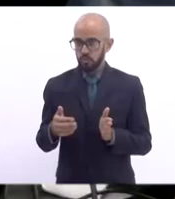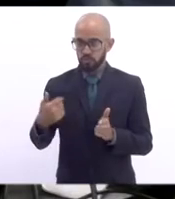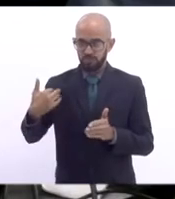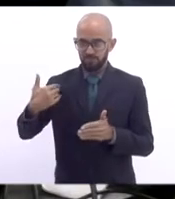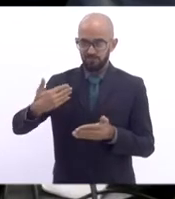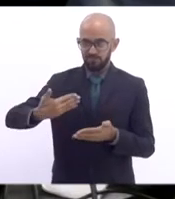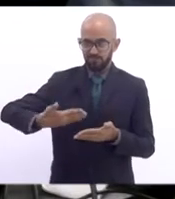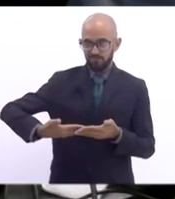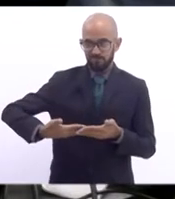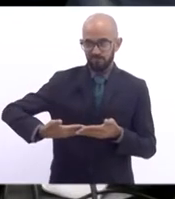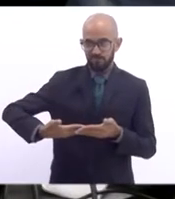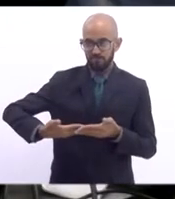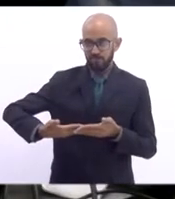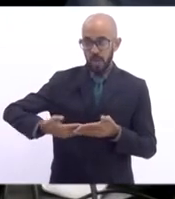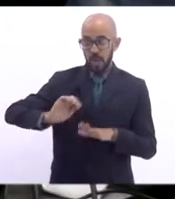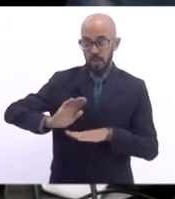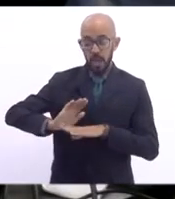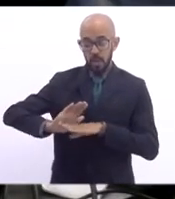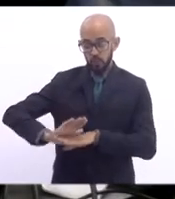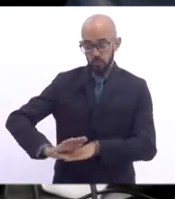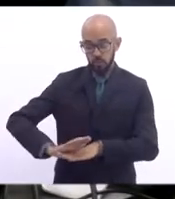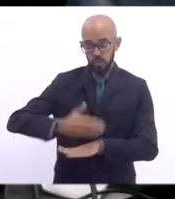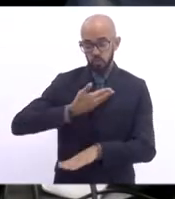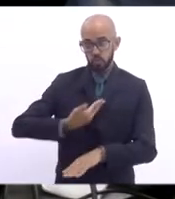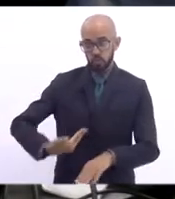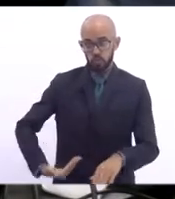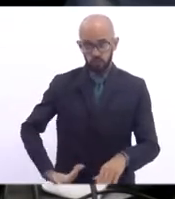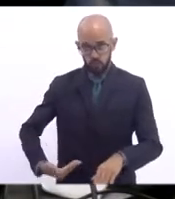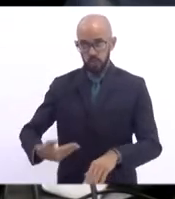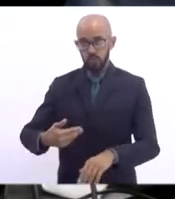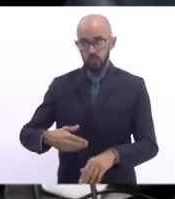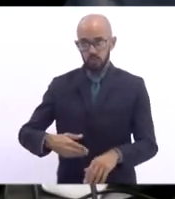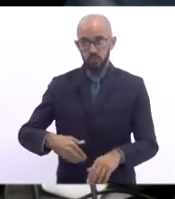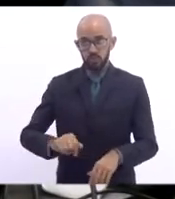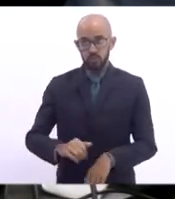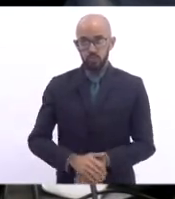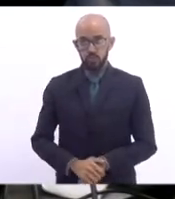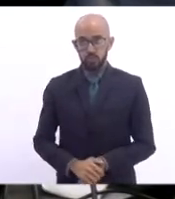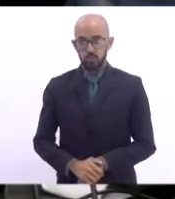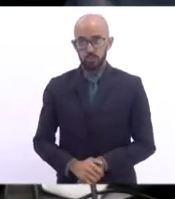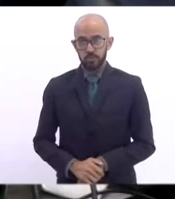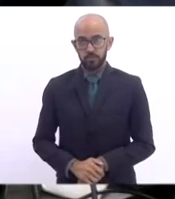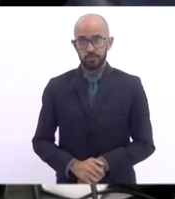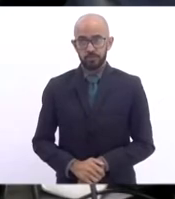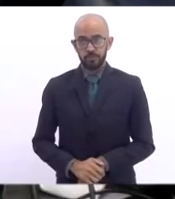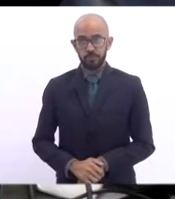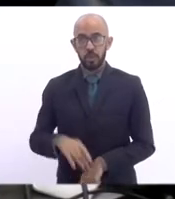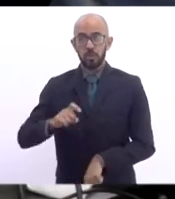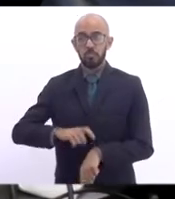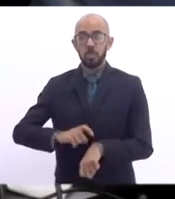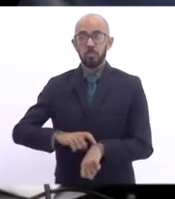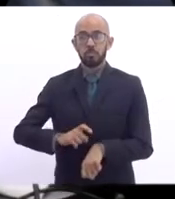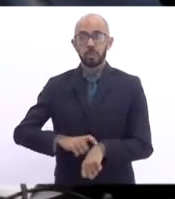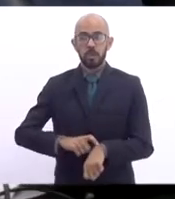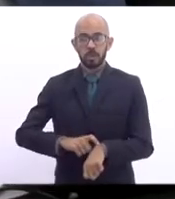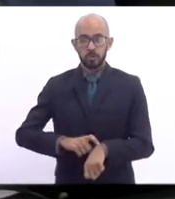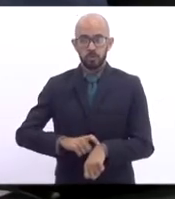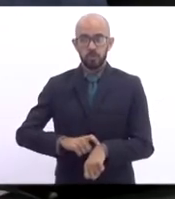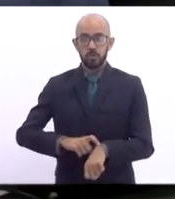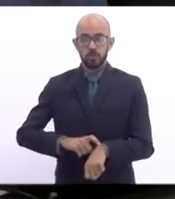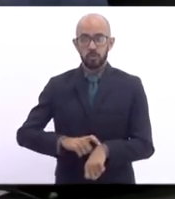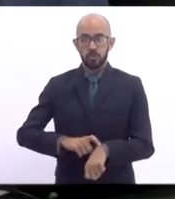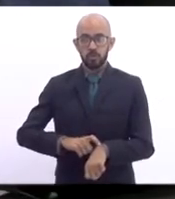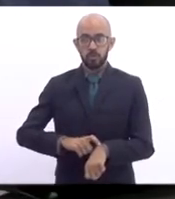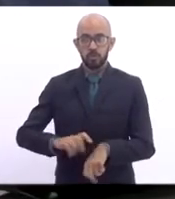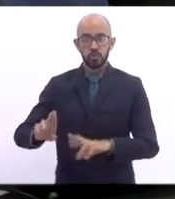e como é que se diz está beneficiando os governos na União então é um momento em que variaco